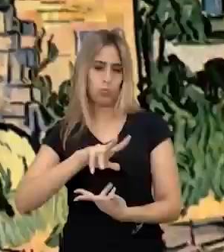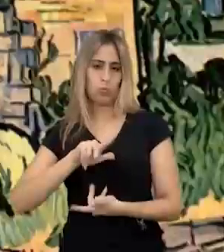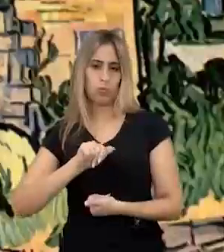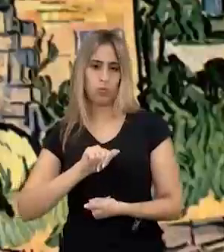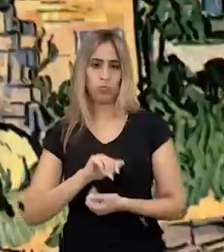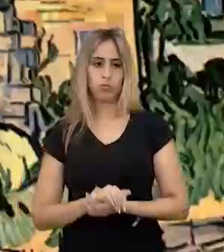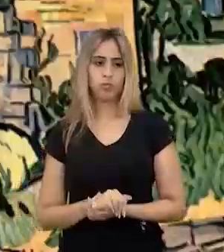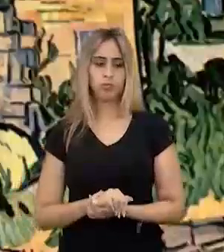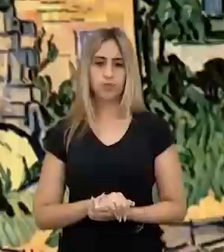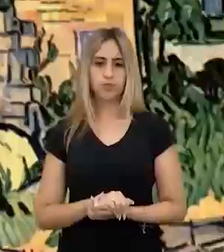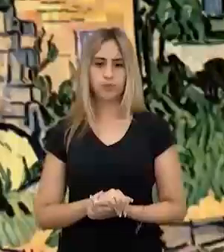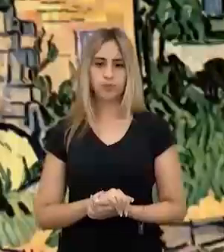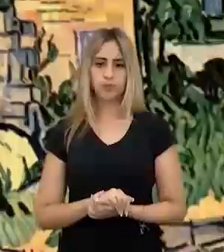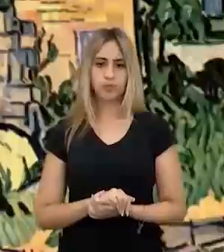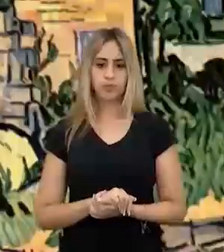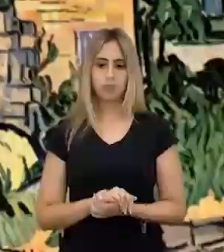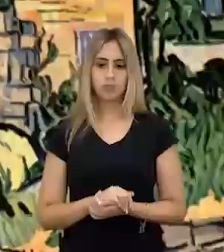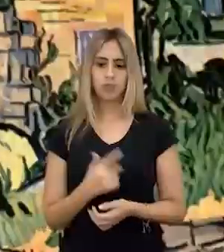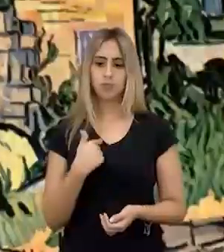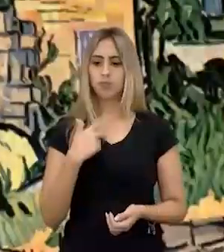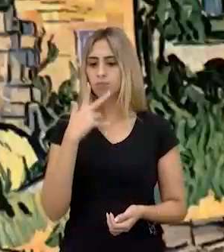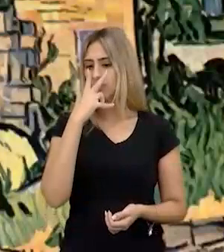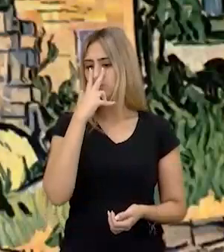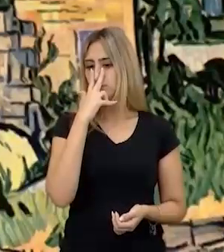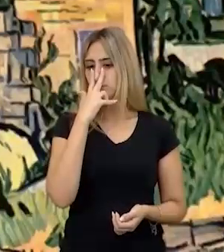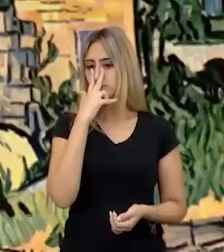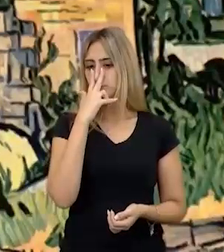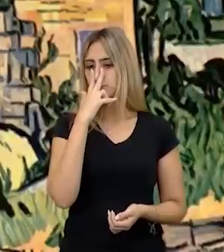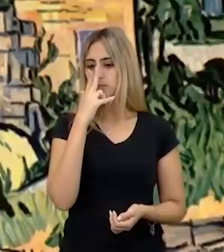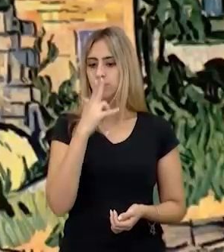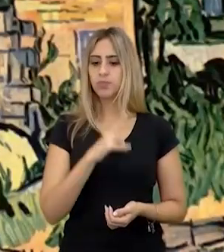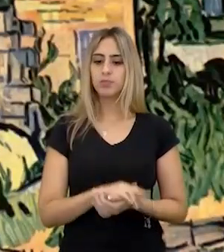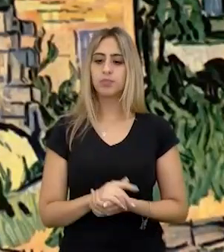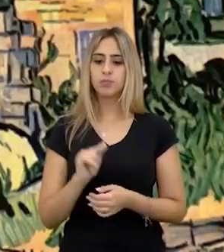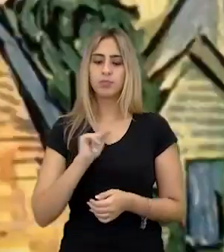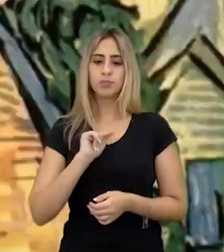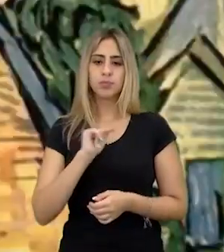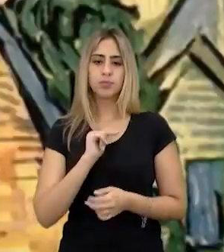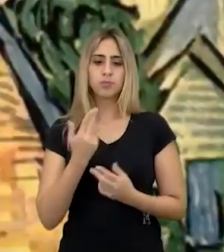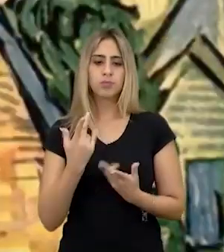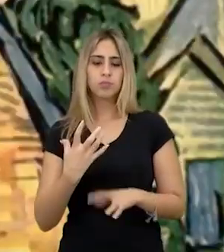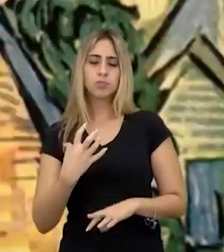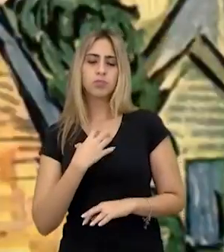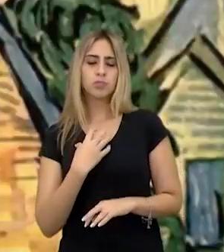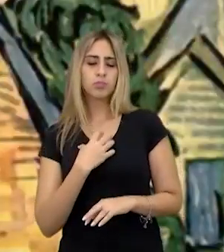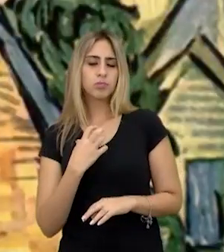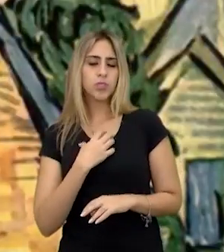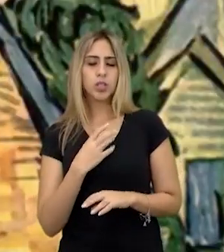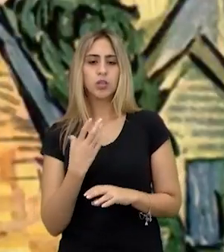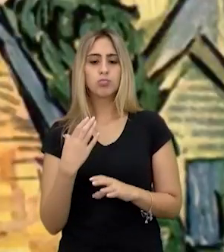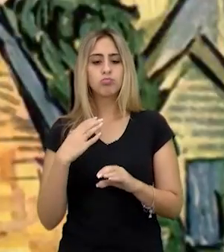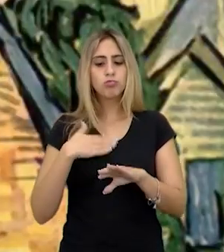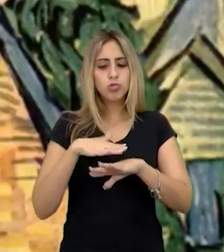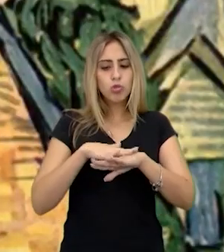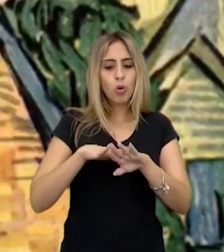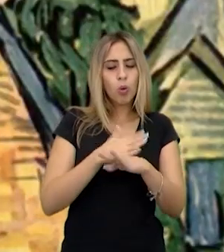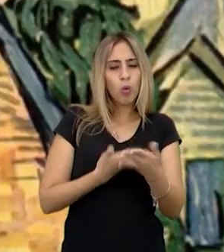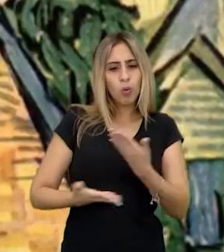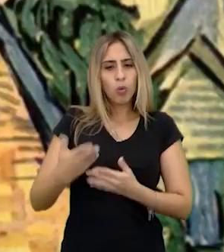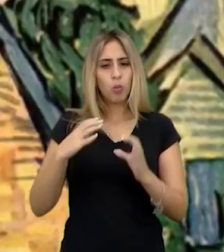o hábito da arte... porque acho que tem algumas formas de se comunicar que elas